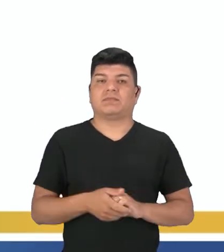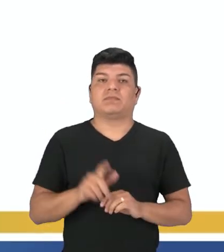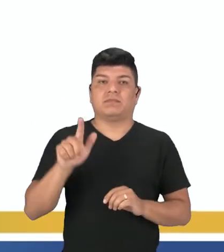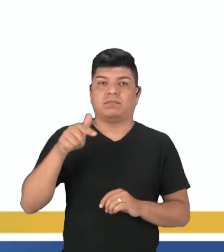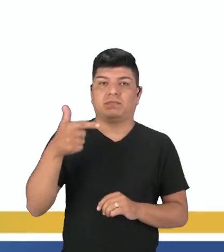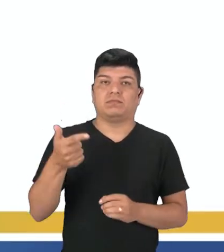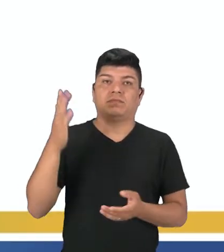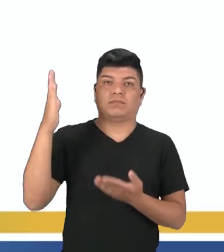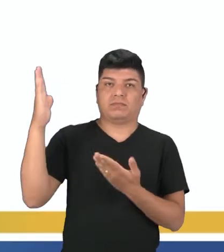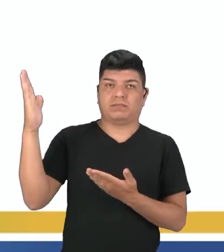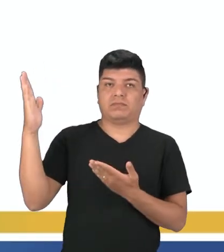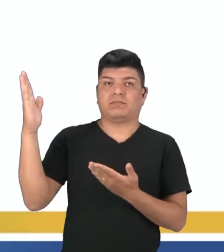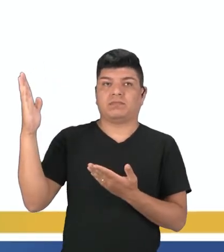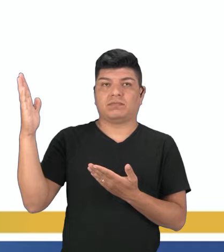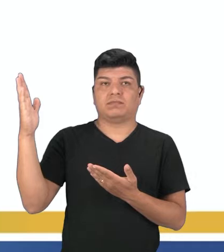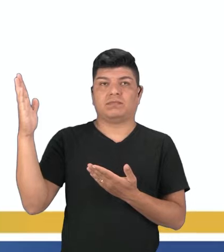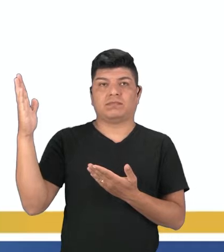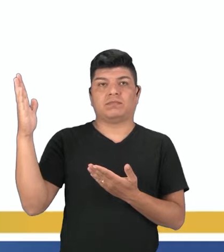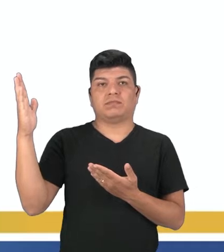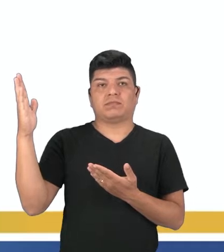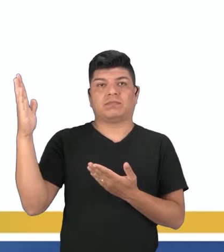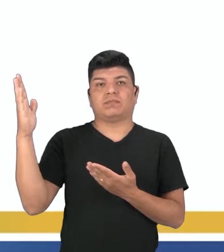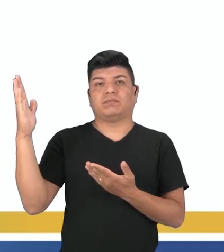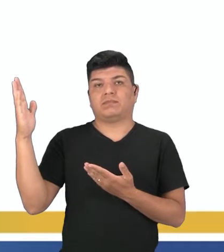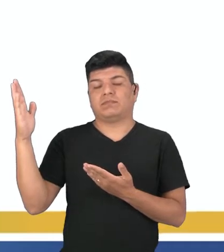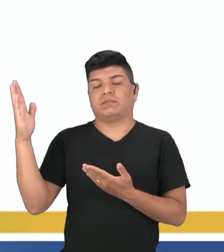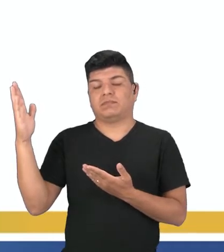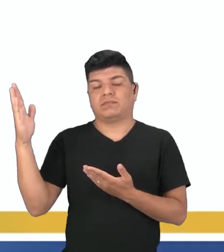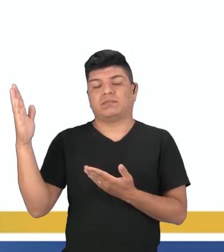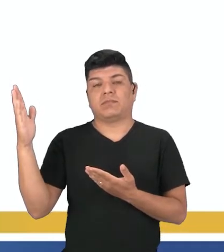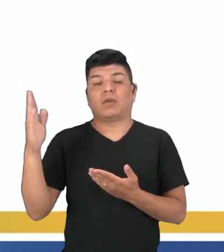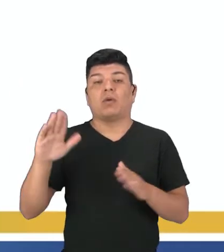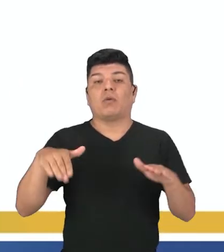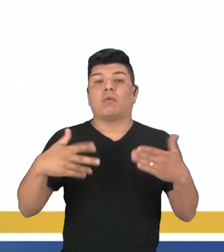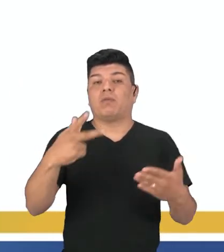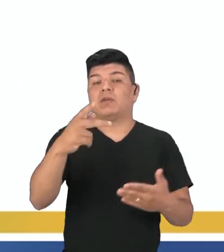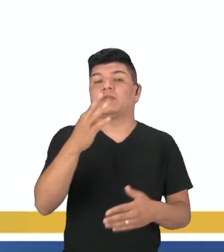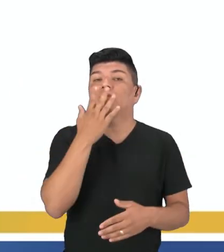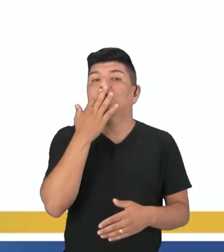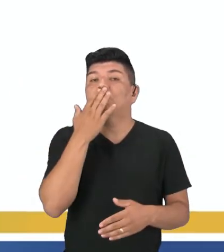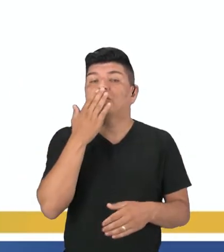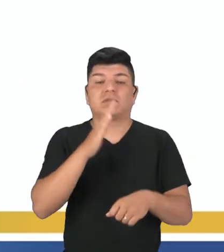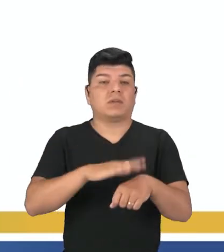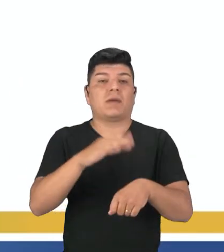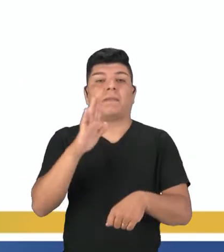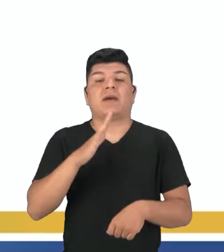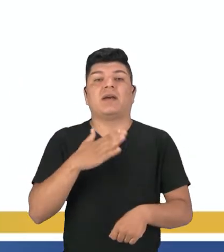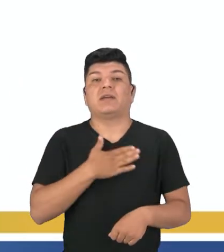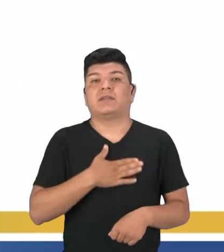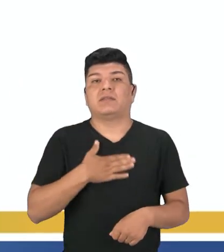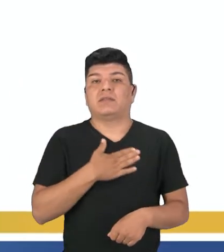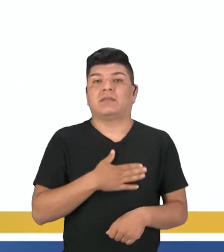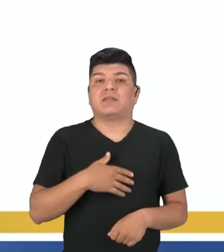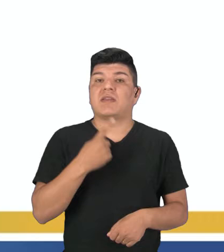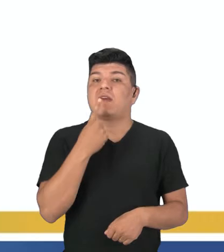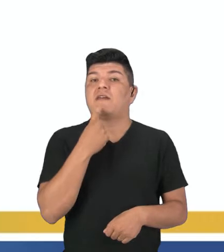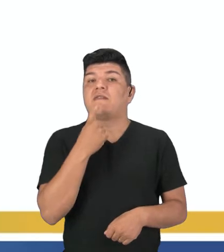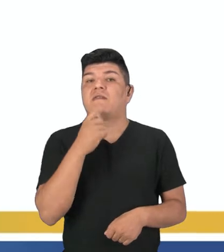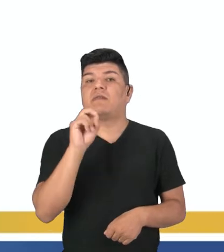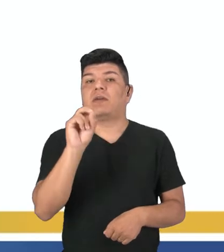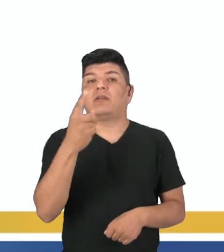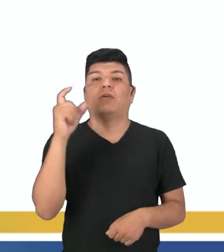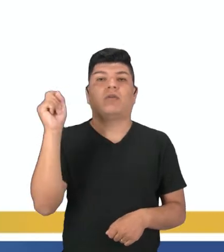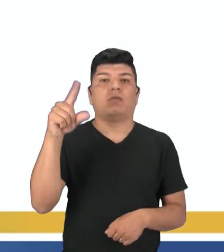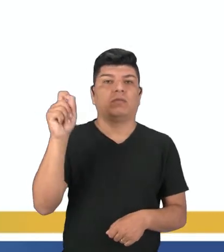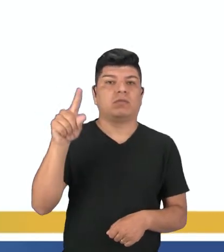your favorite color? Red or blue? Qual é a sua cor favorita? Vermelho ou azul? Agora